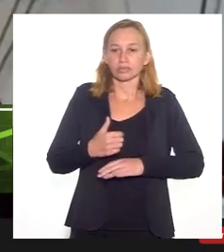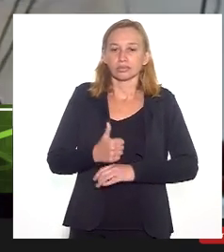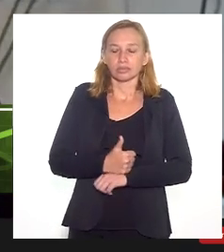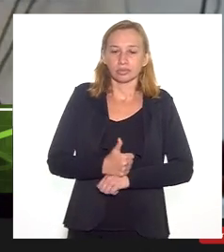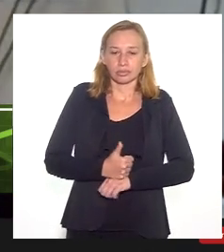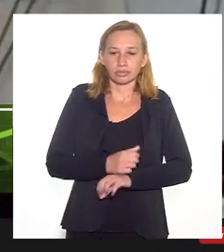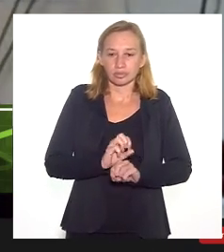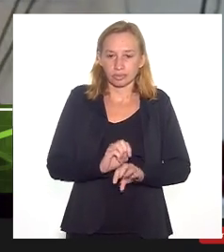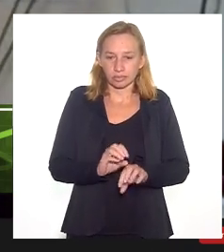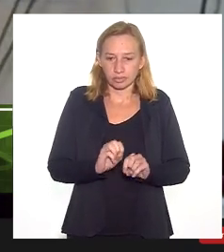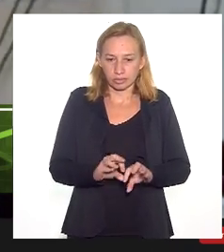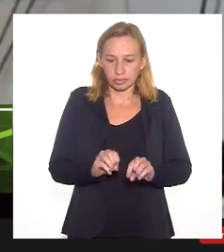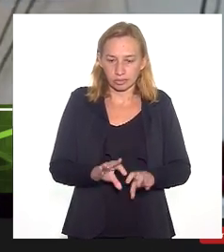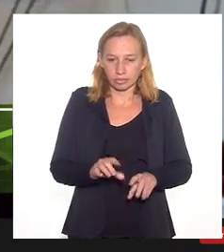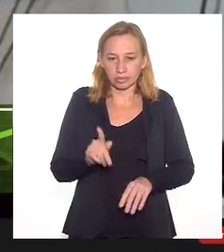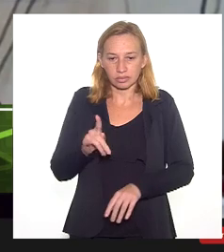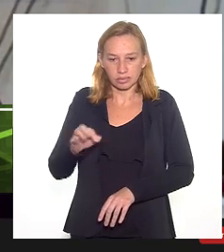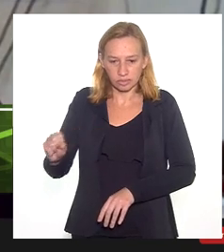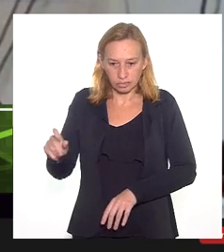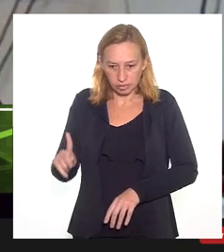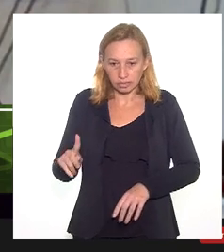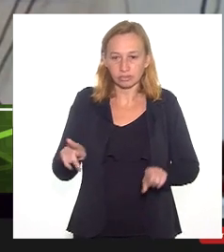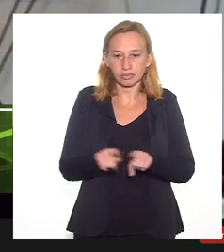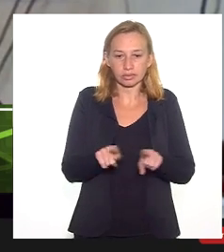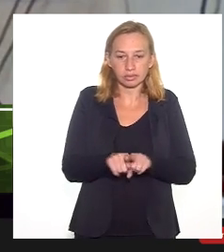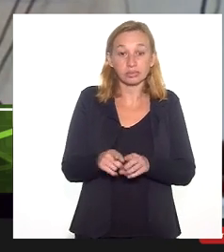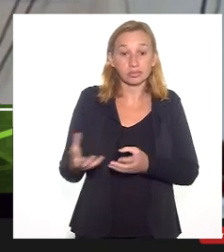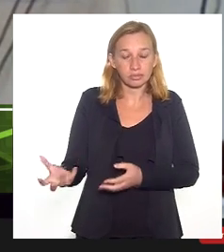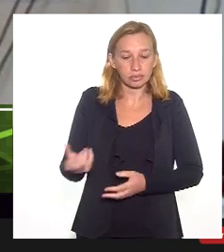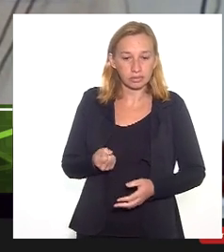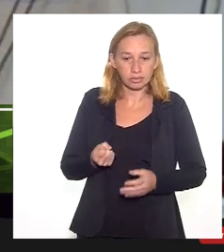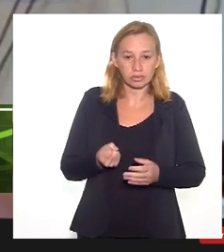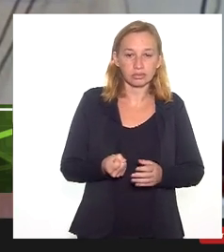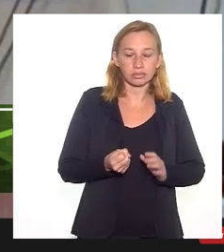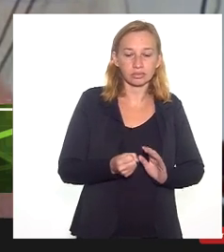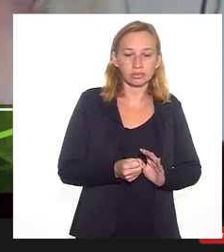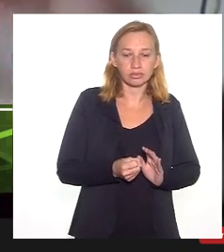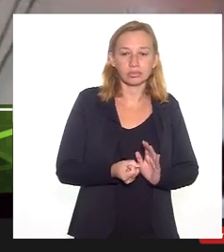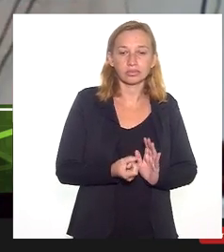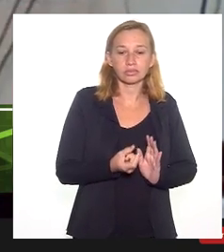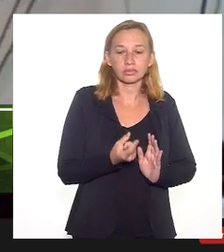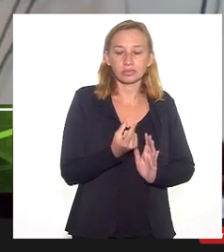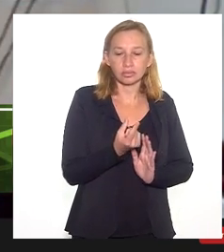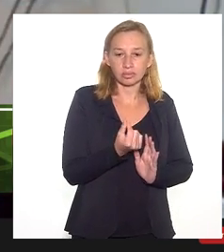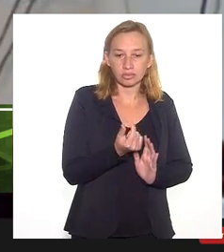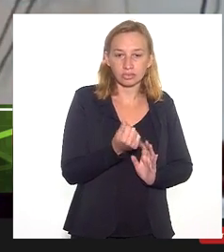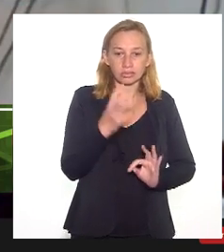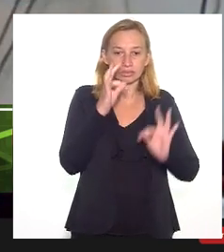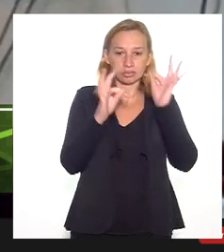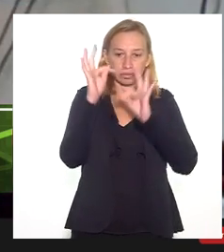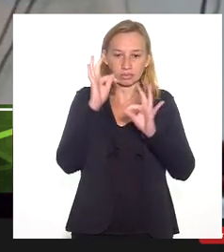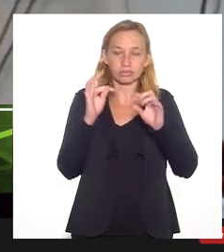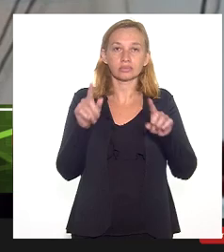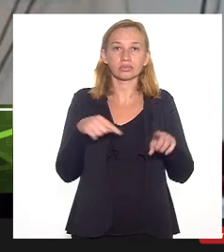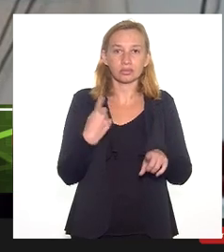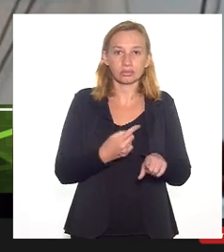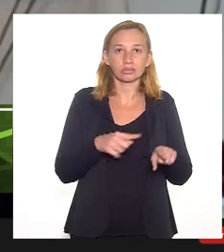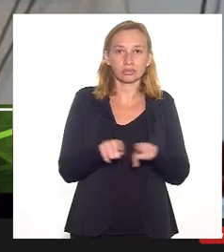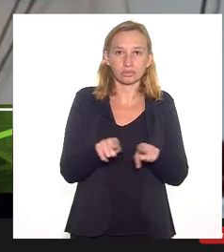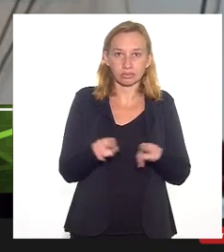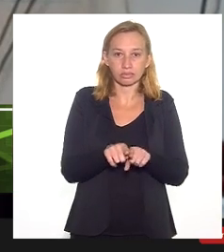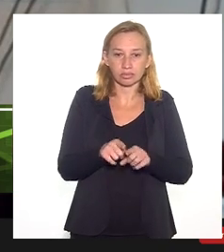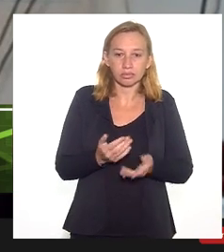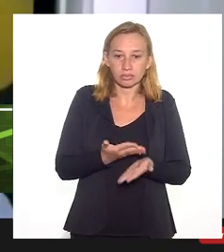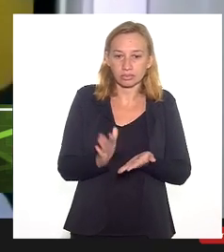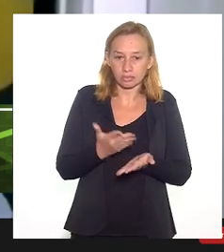no âmbito da SEDUC também recebam esse auxílio tecnológico porque nós também estamos tendo gastos com isso